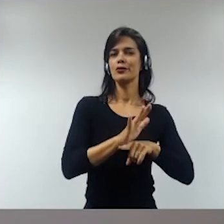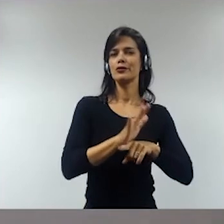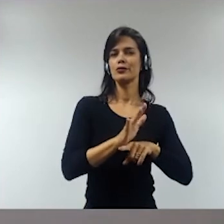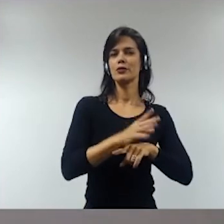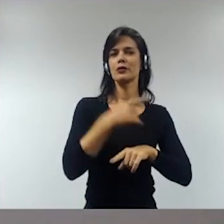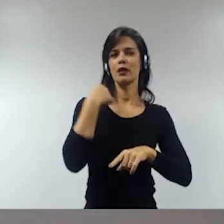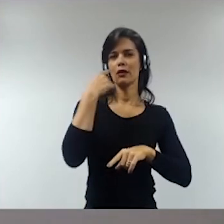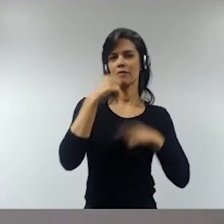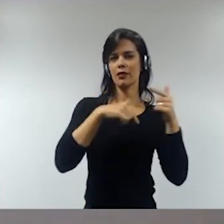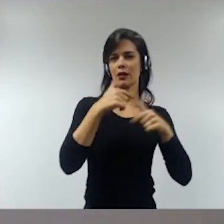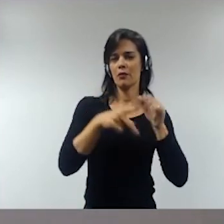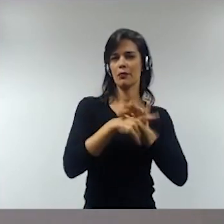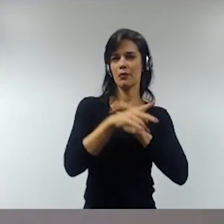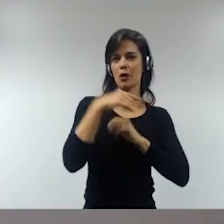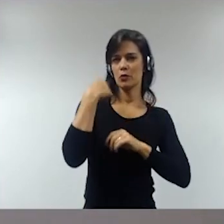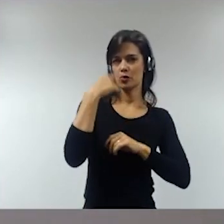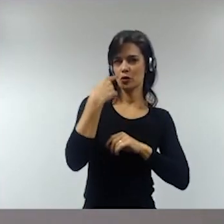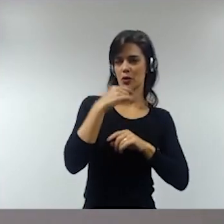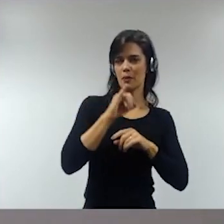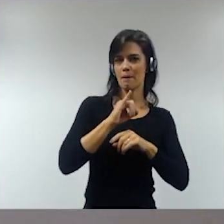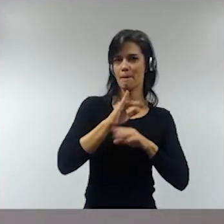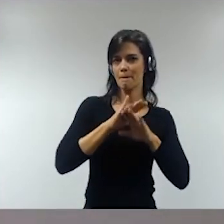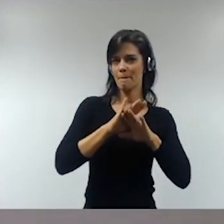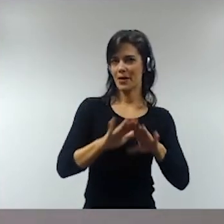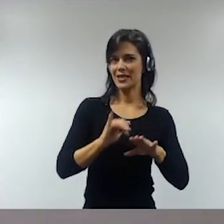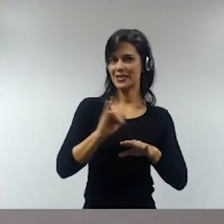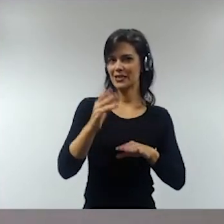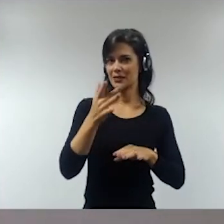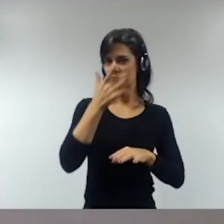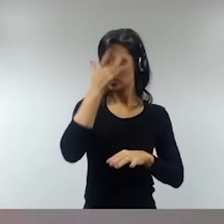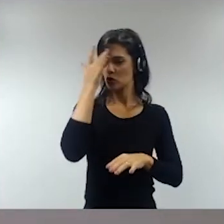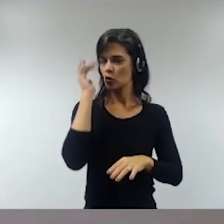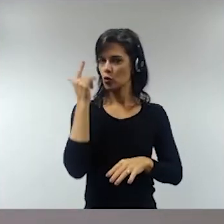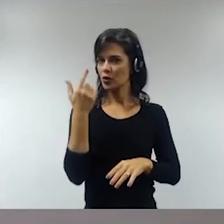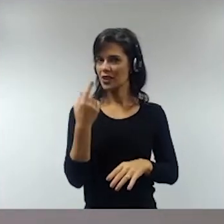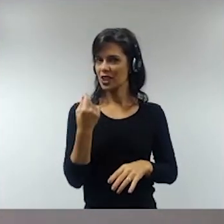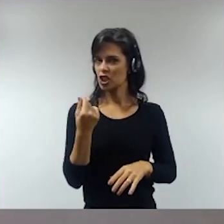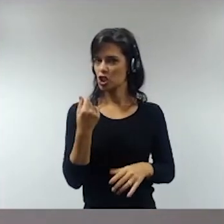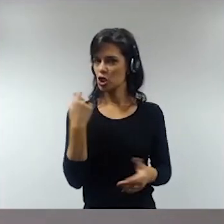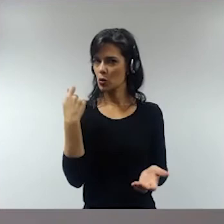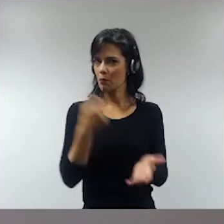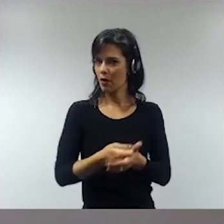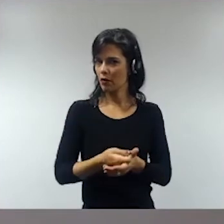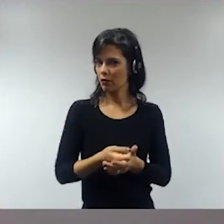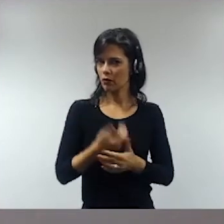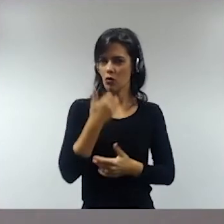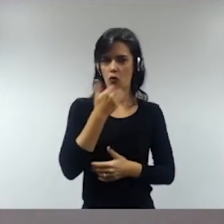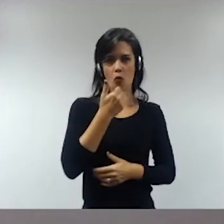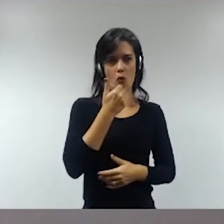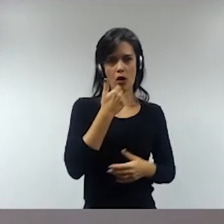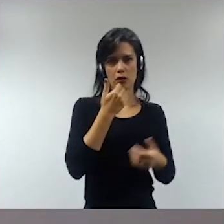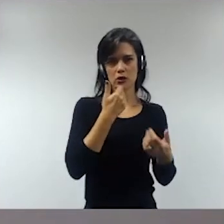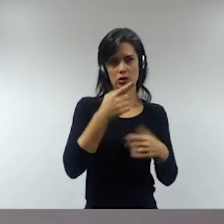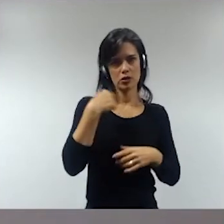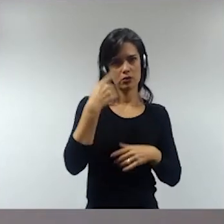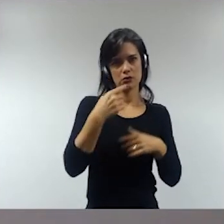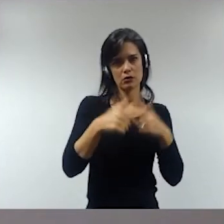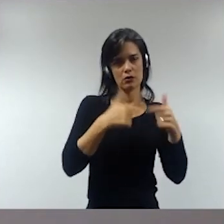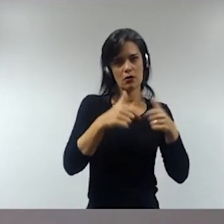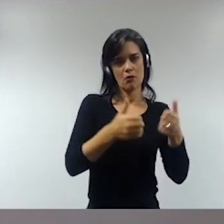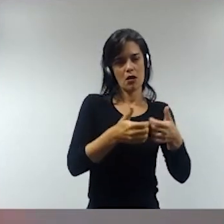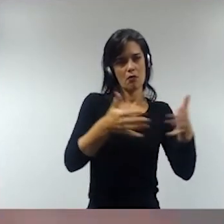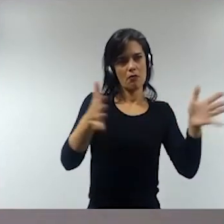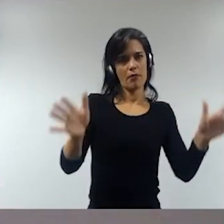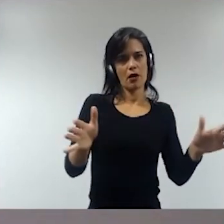advogado. Ok, mas se as pessoas não tiverem dinheiro para pagar, não adianta abrir o mercado para a advocacia,